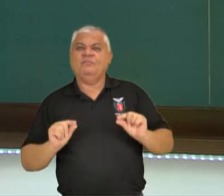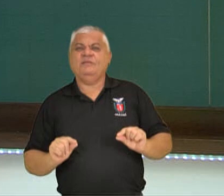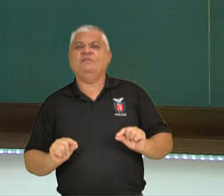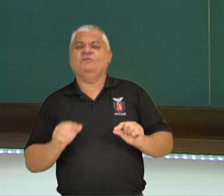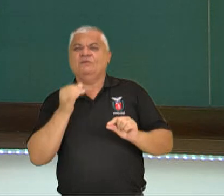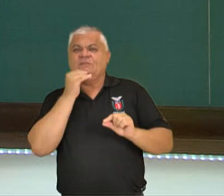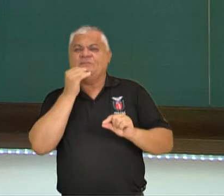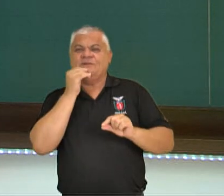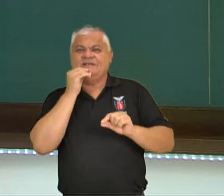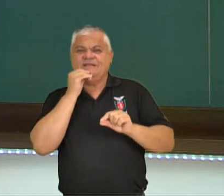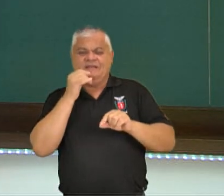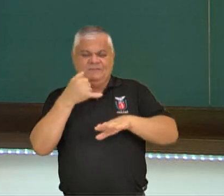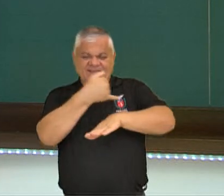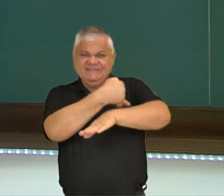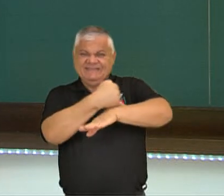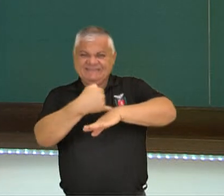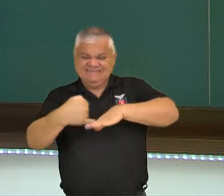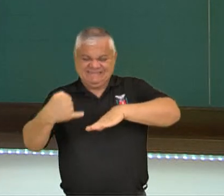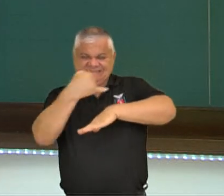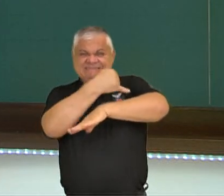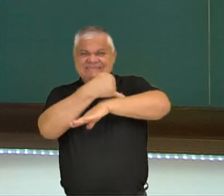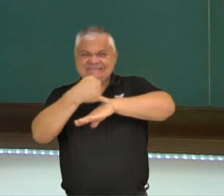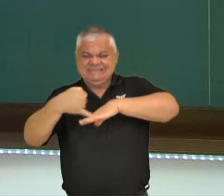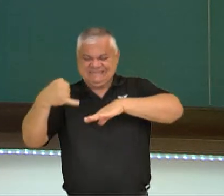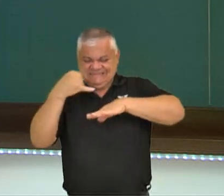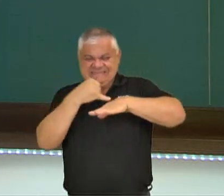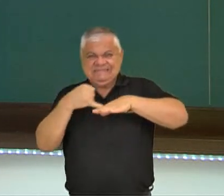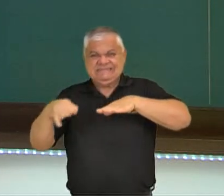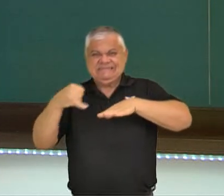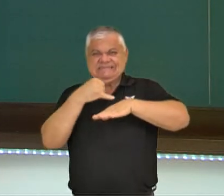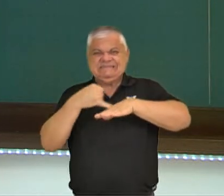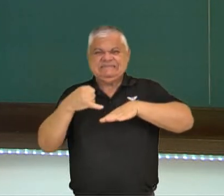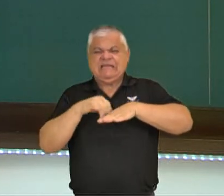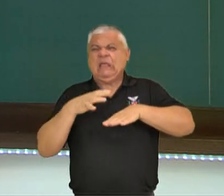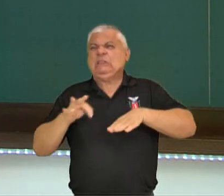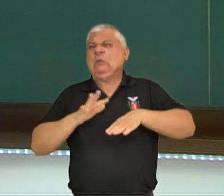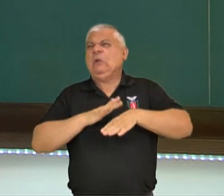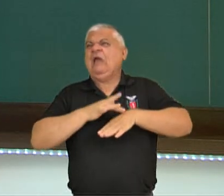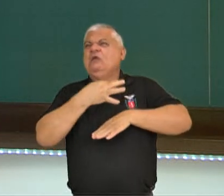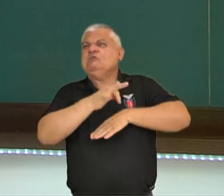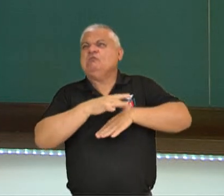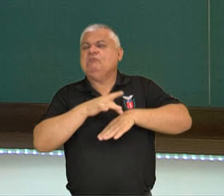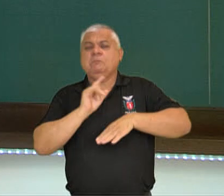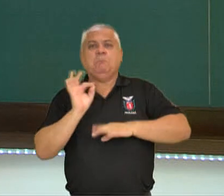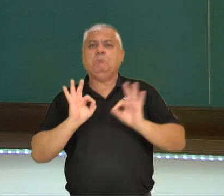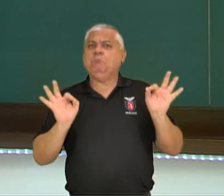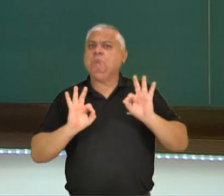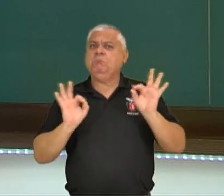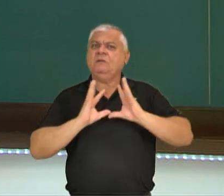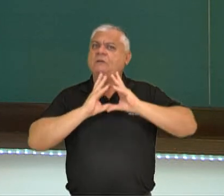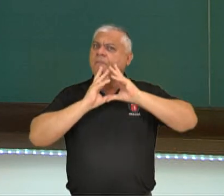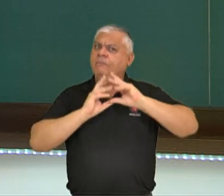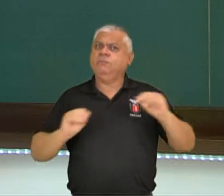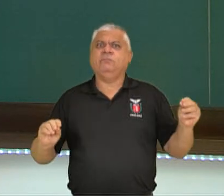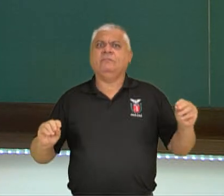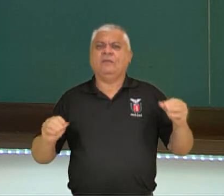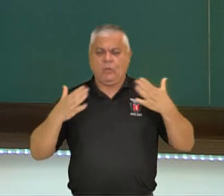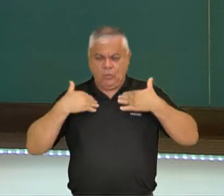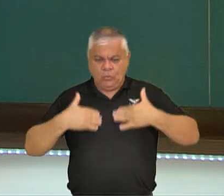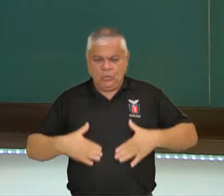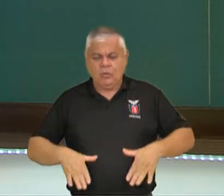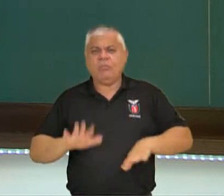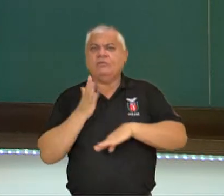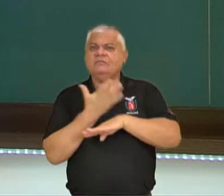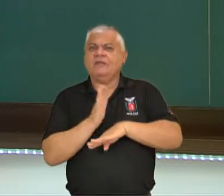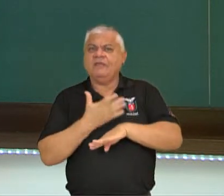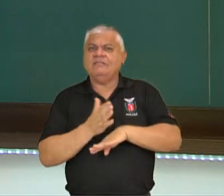nos tendões, tá? Então, um corpo treinado é uma máquina melhor, que vai